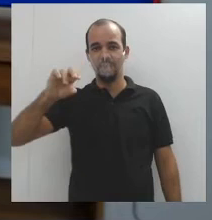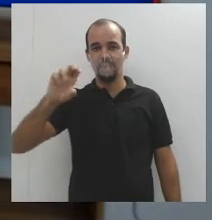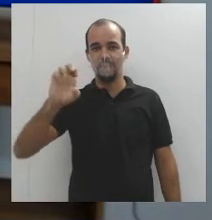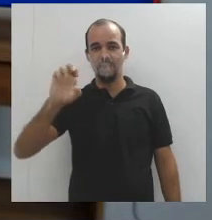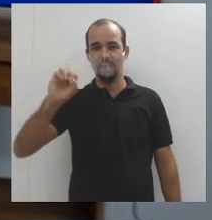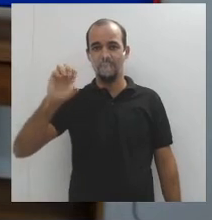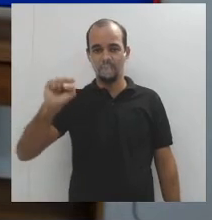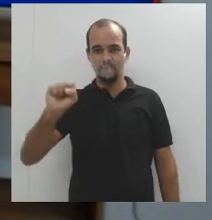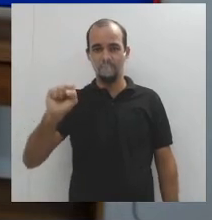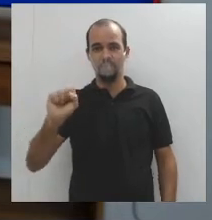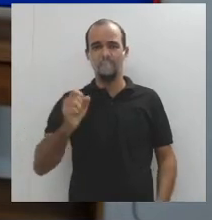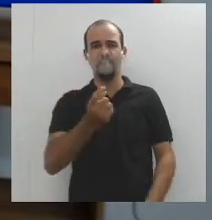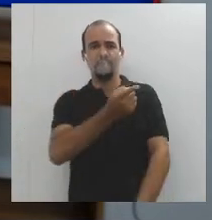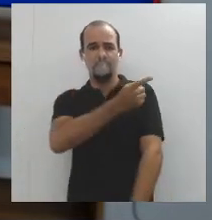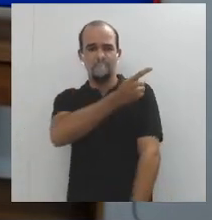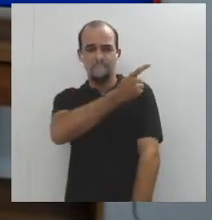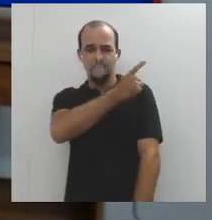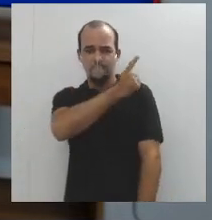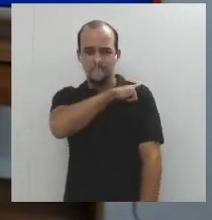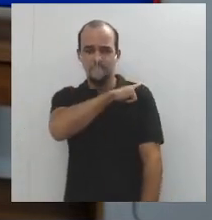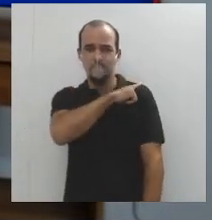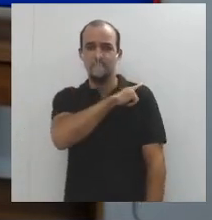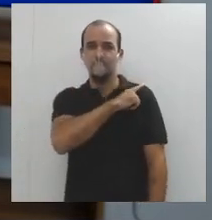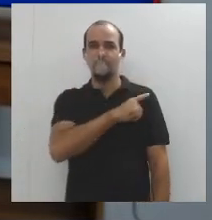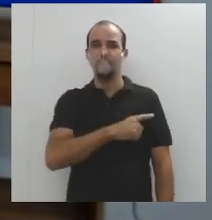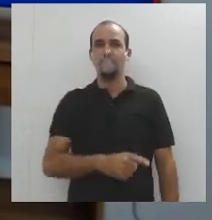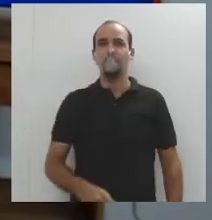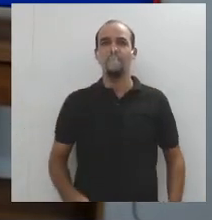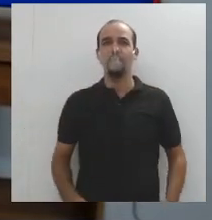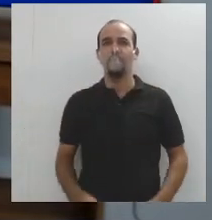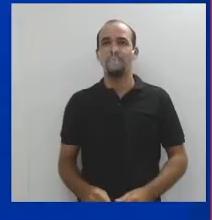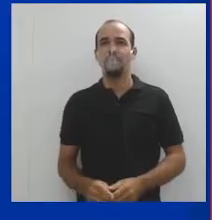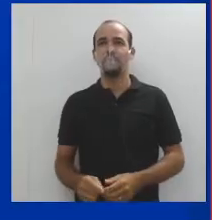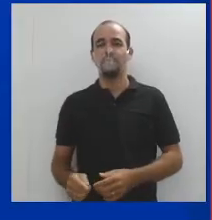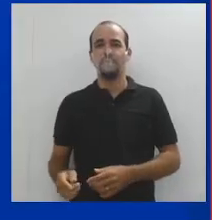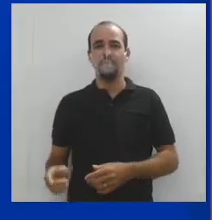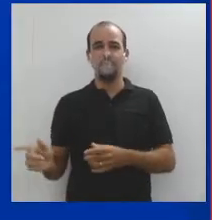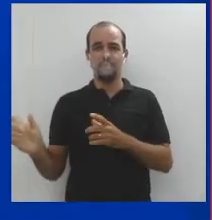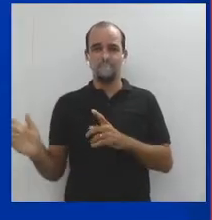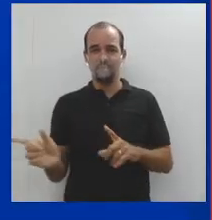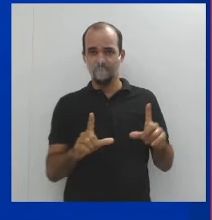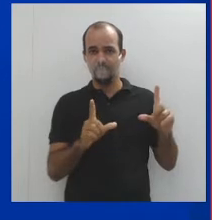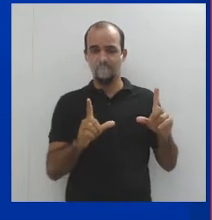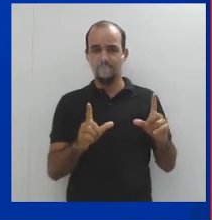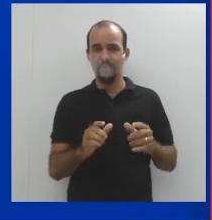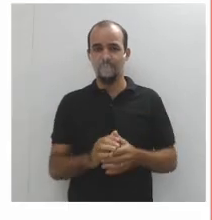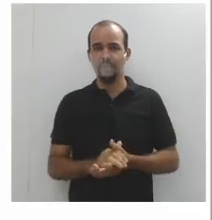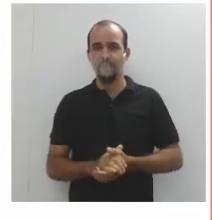começar? Corta pro slide aí, por favor.